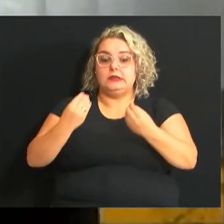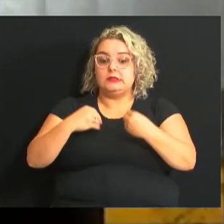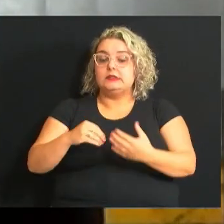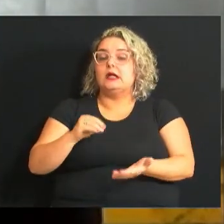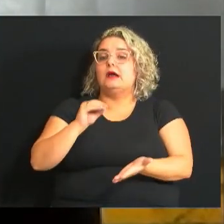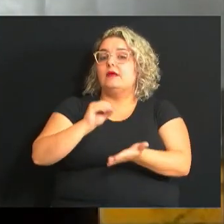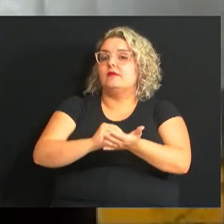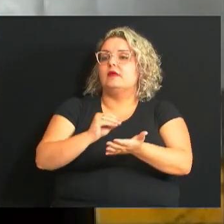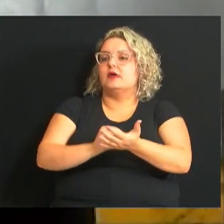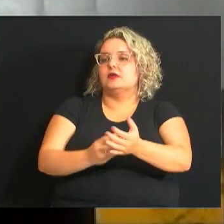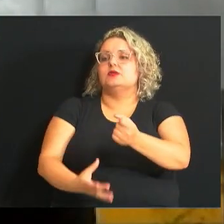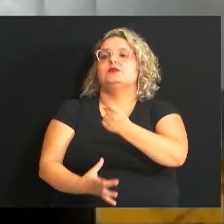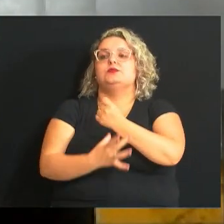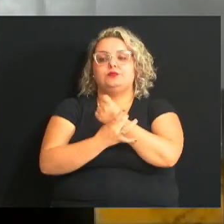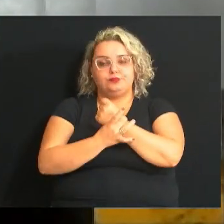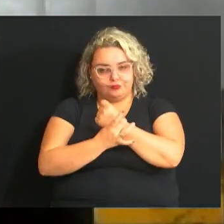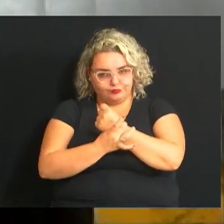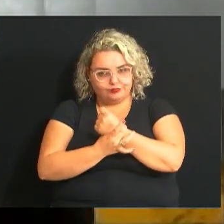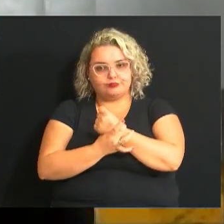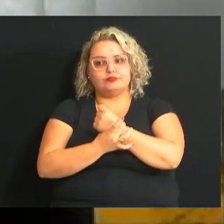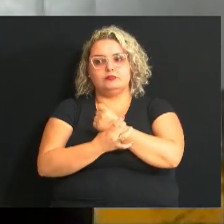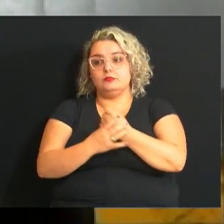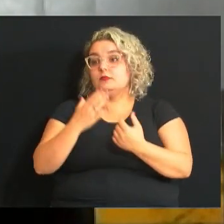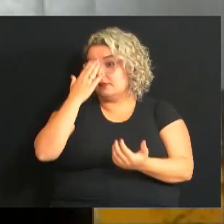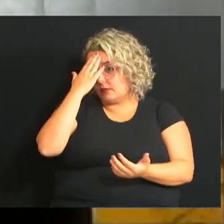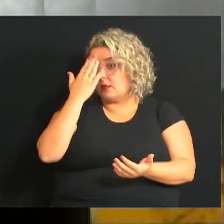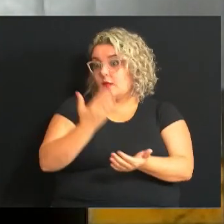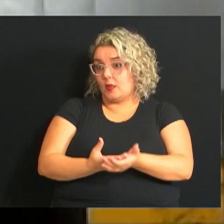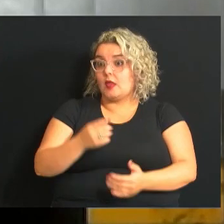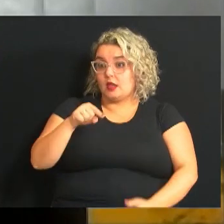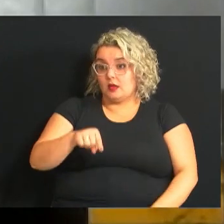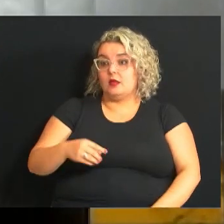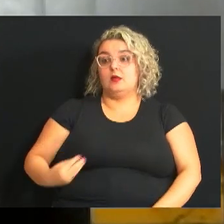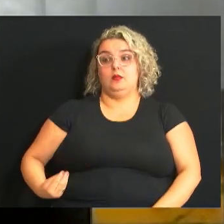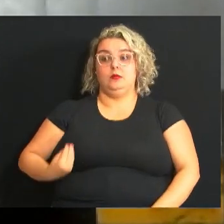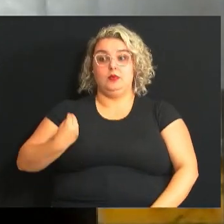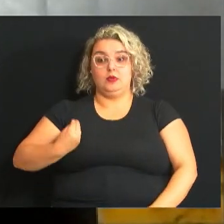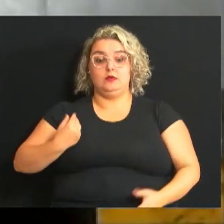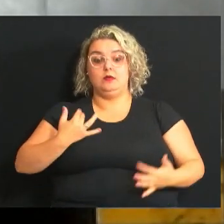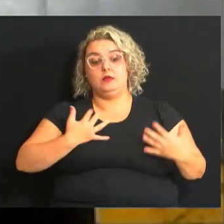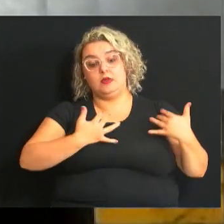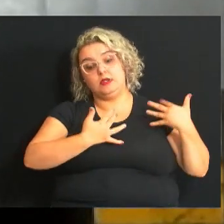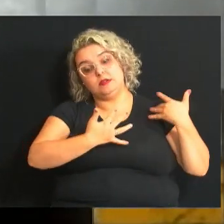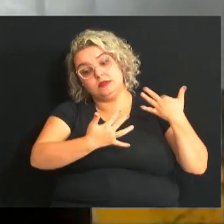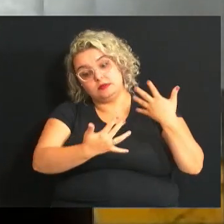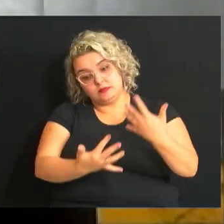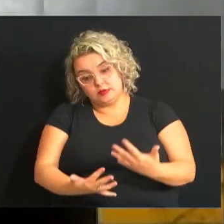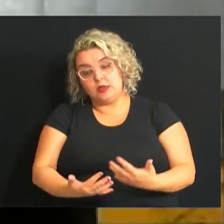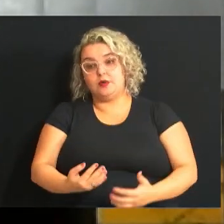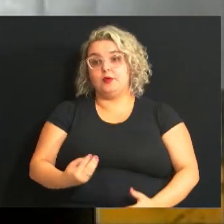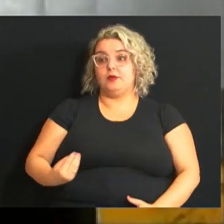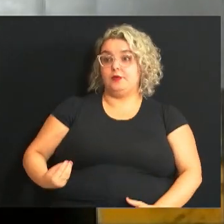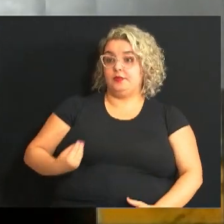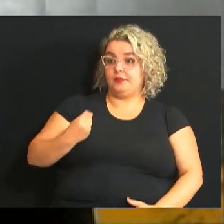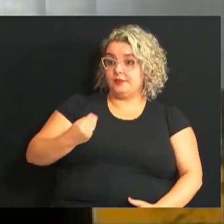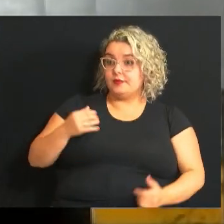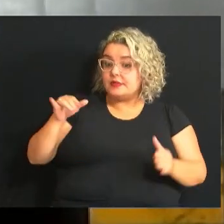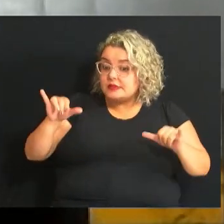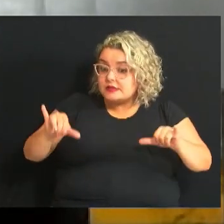E eu acredito que é exatamente isso, para você viver esse processo, viver essas dores e